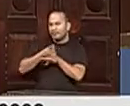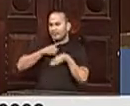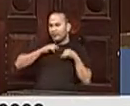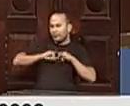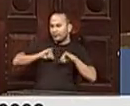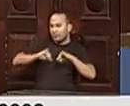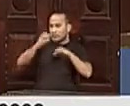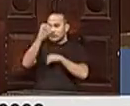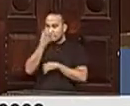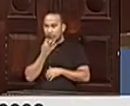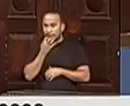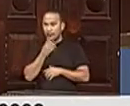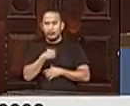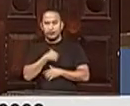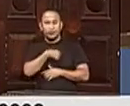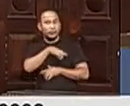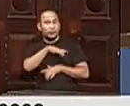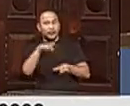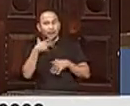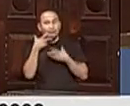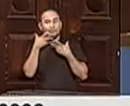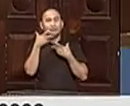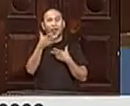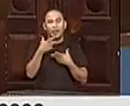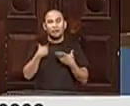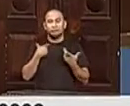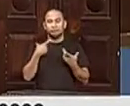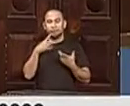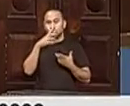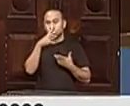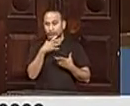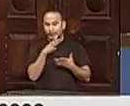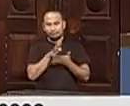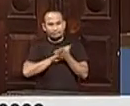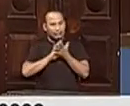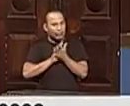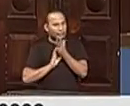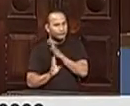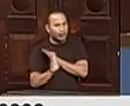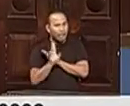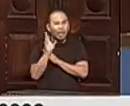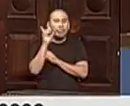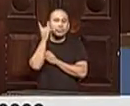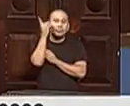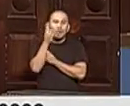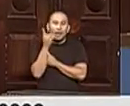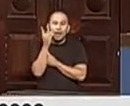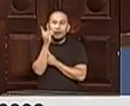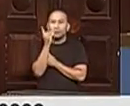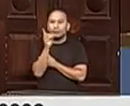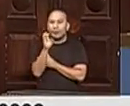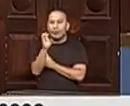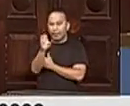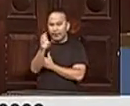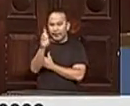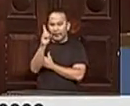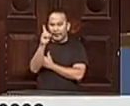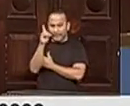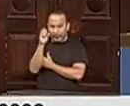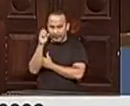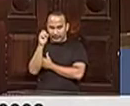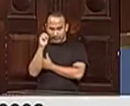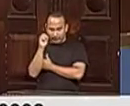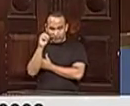muito séria. E eu não quero com isso fazer qualquer juízo de valor ao deputado Albertassi, com quem mantém uma relação